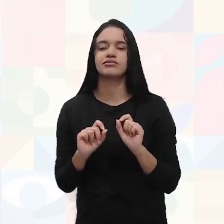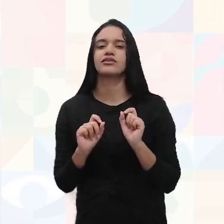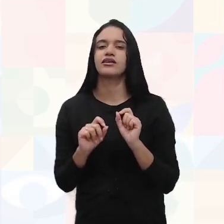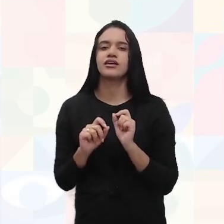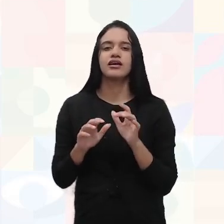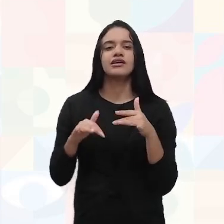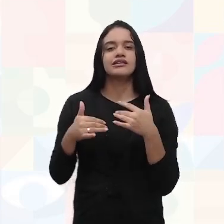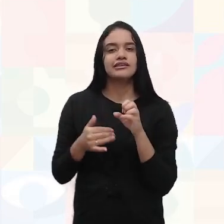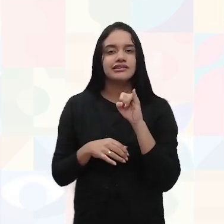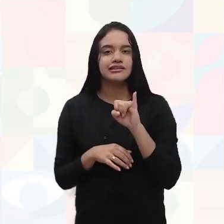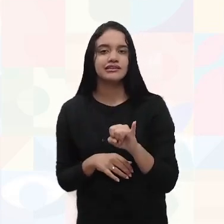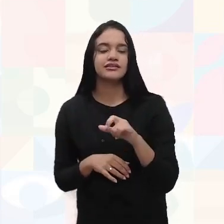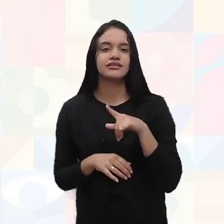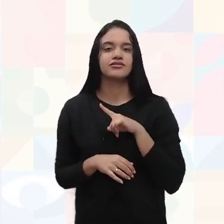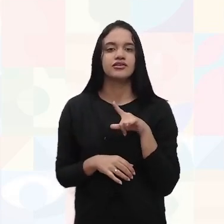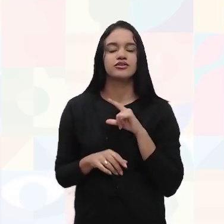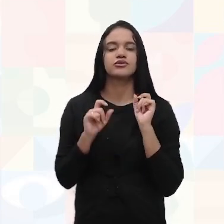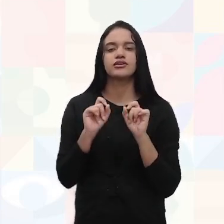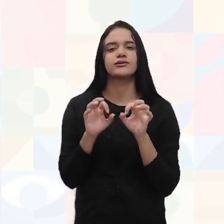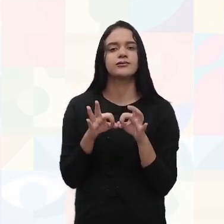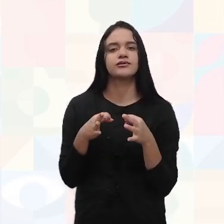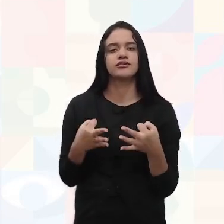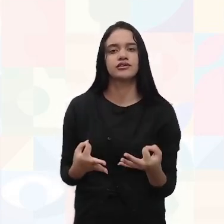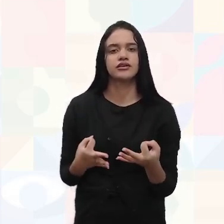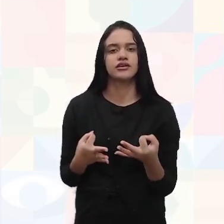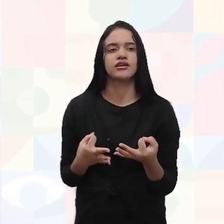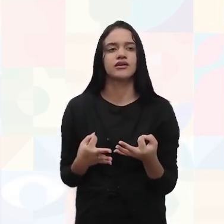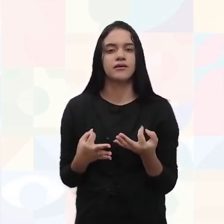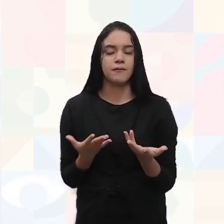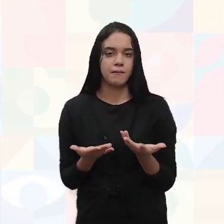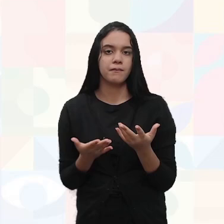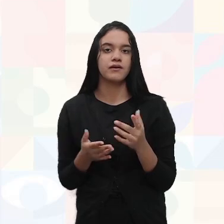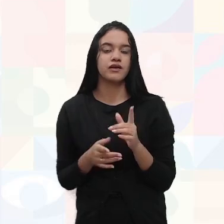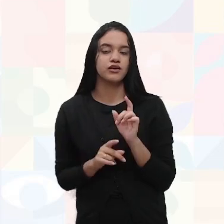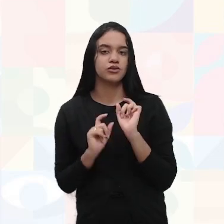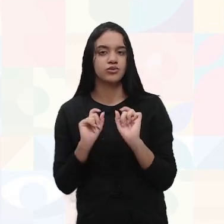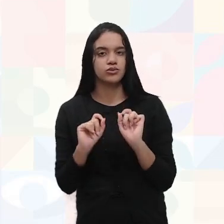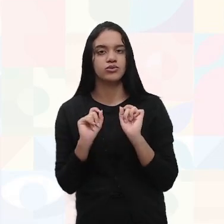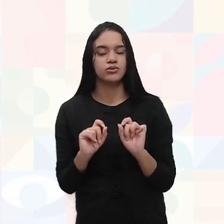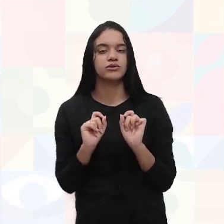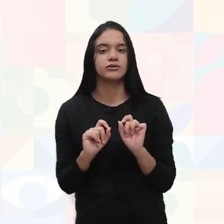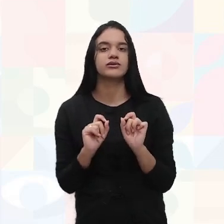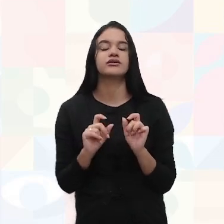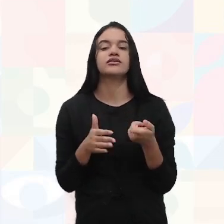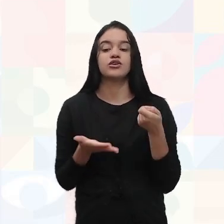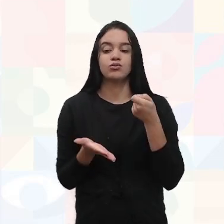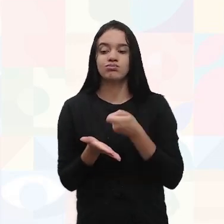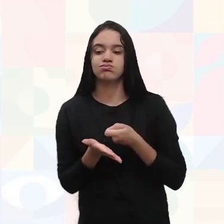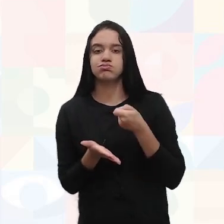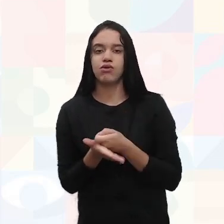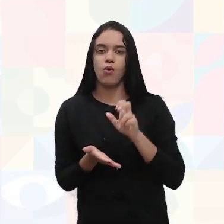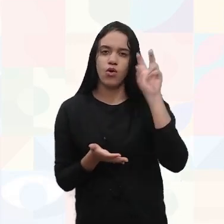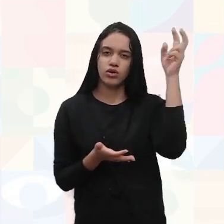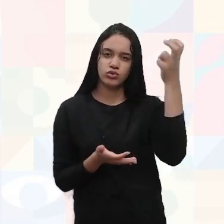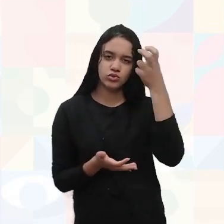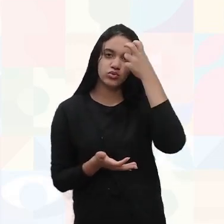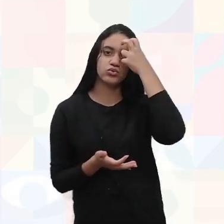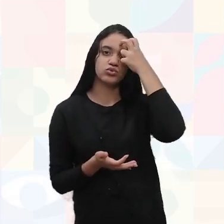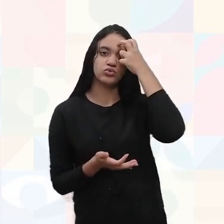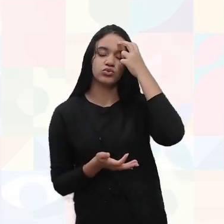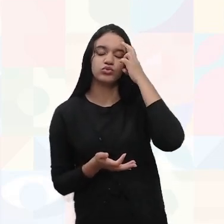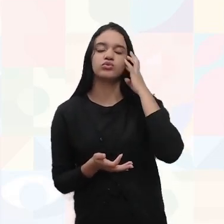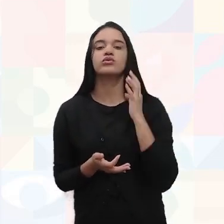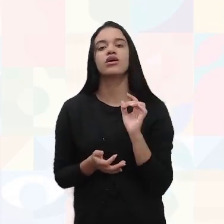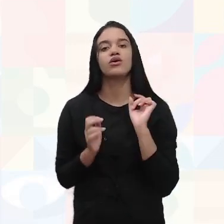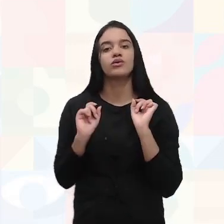razoável se você tivesse simplesmente, ao invés de impor a sua cultura, sondar o